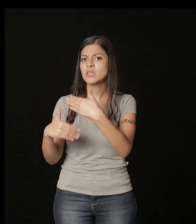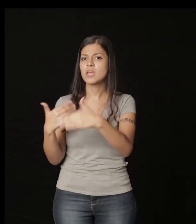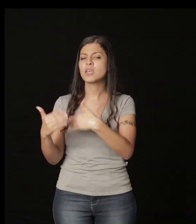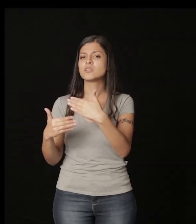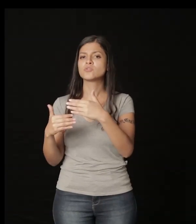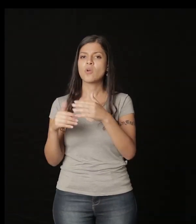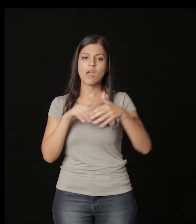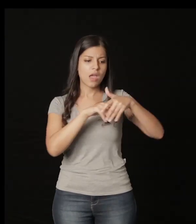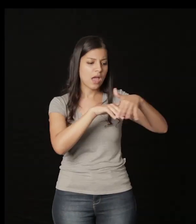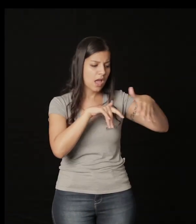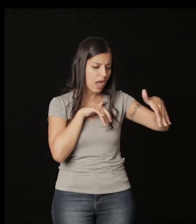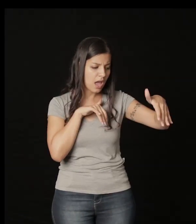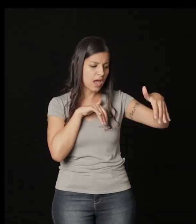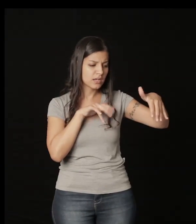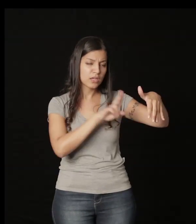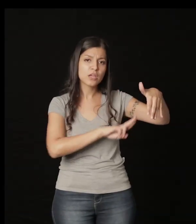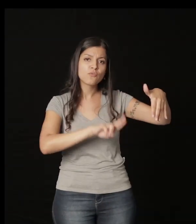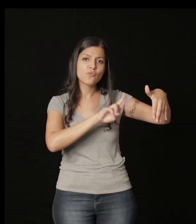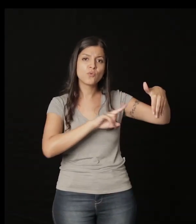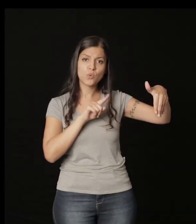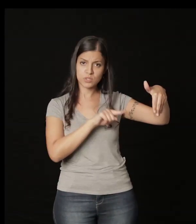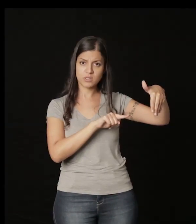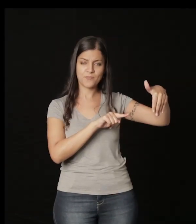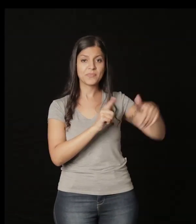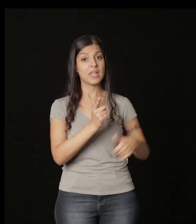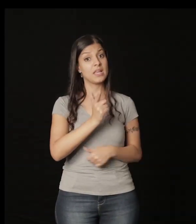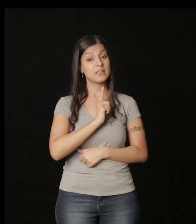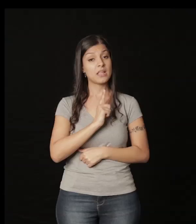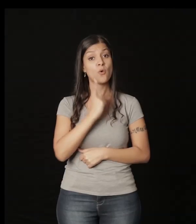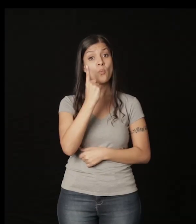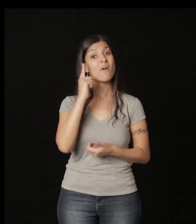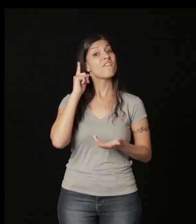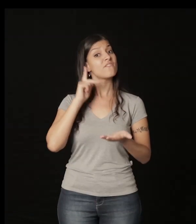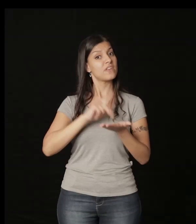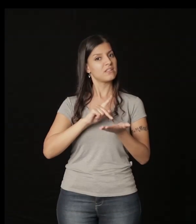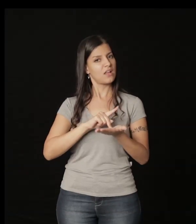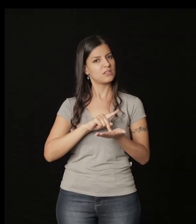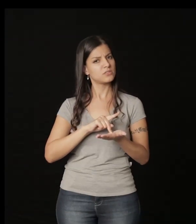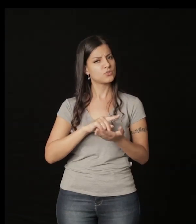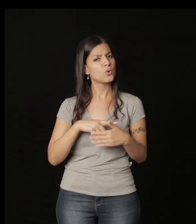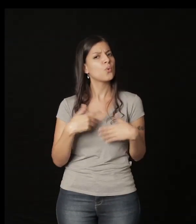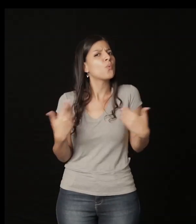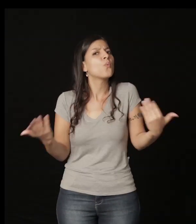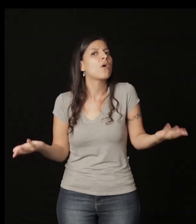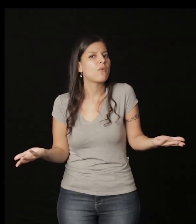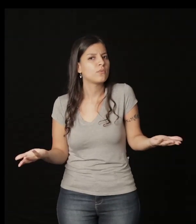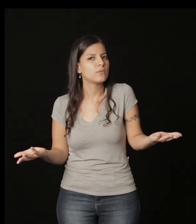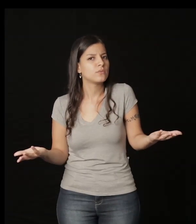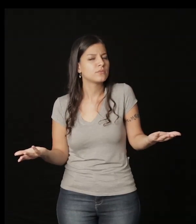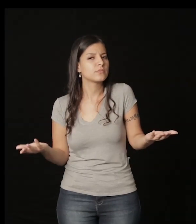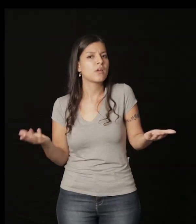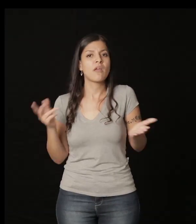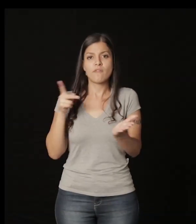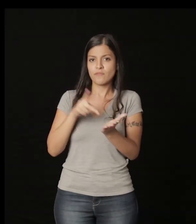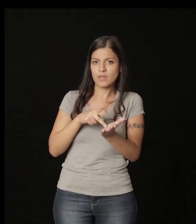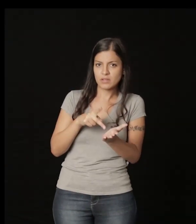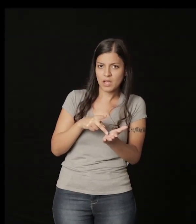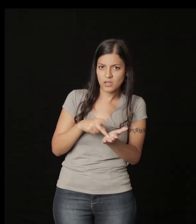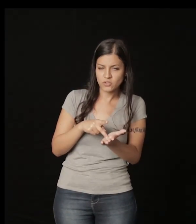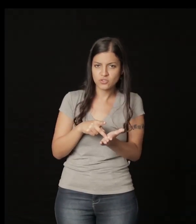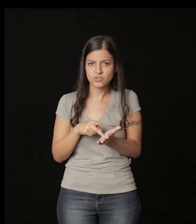processo de trabalhar o arquivo, ele traz um tipo de verdade, que é uma